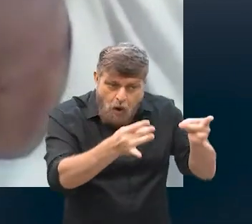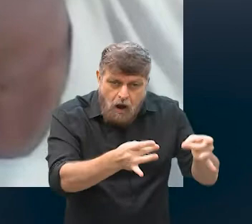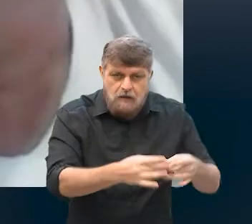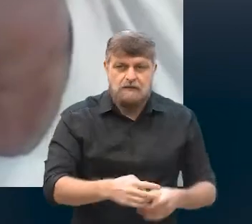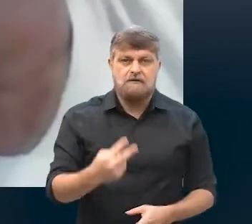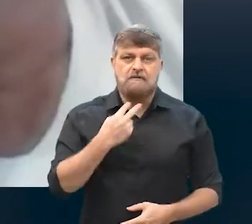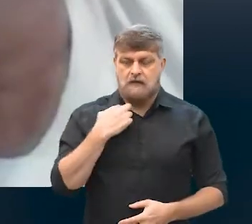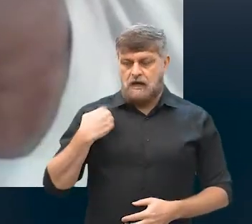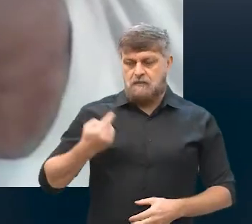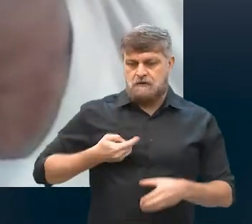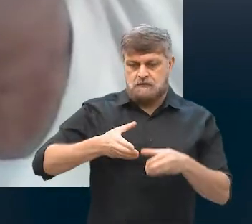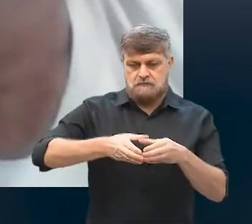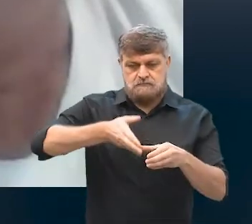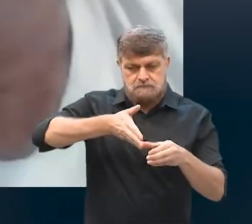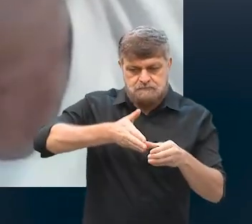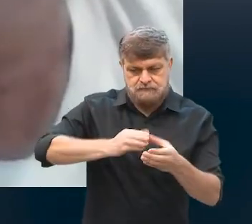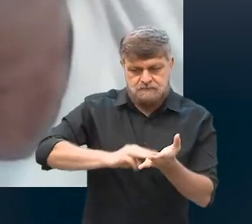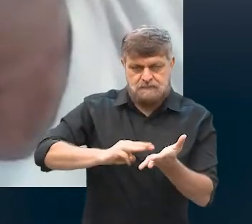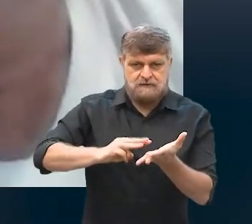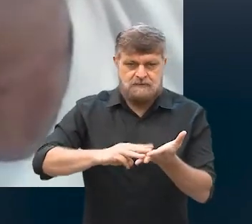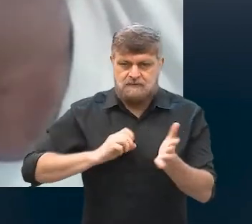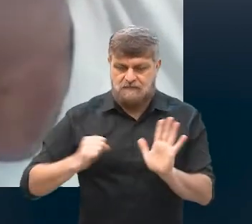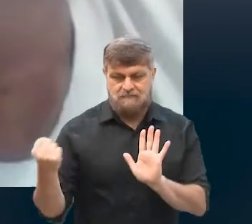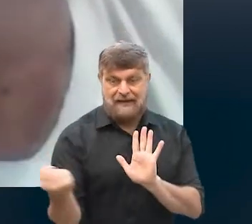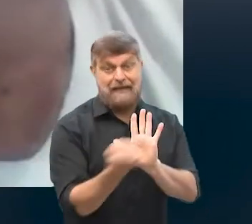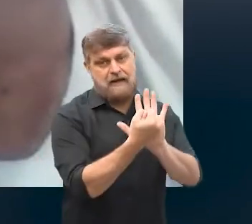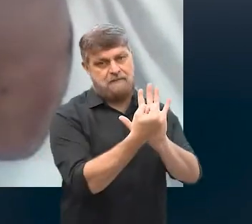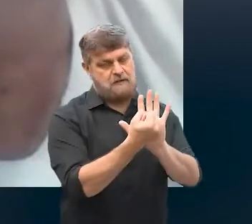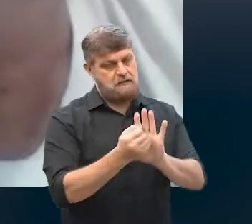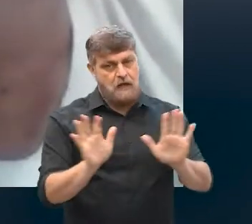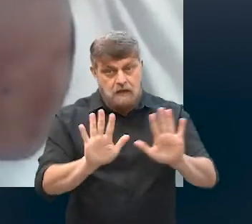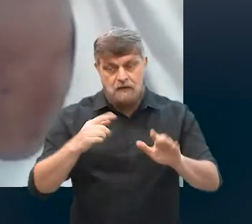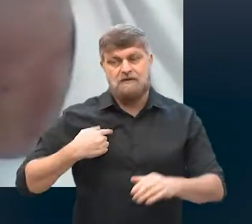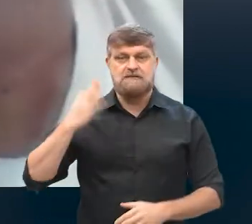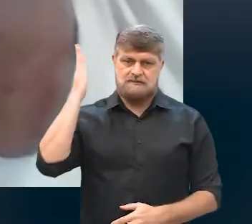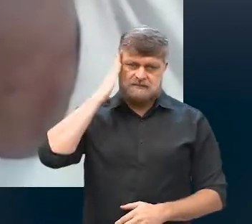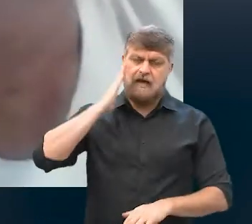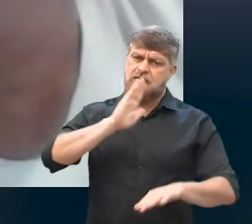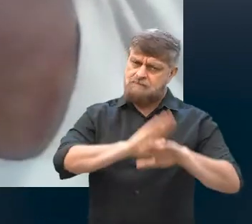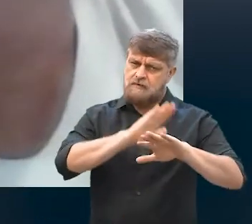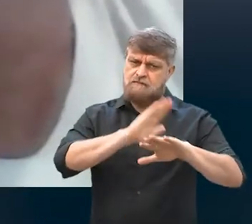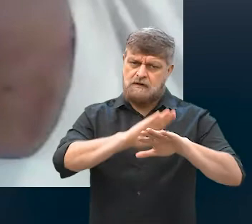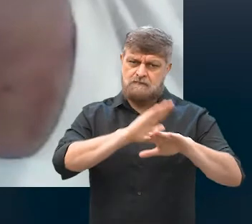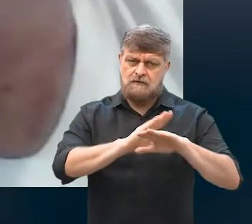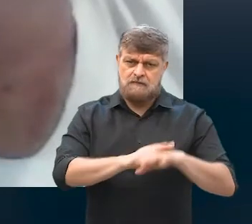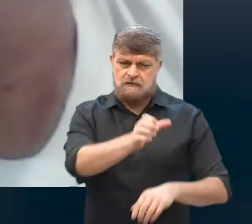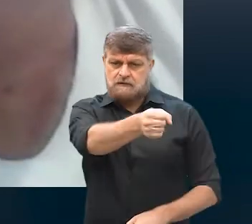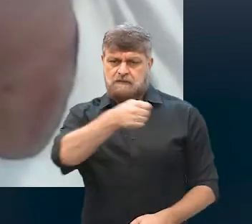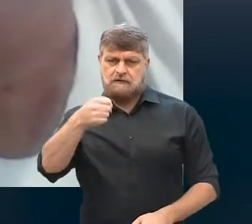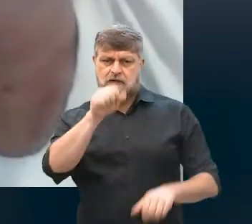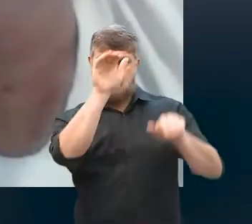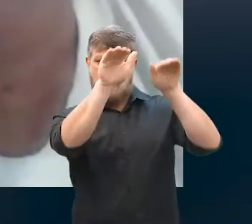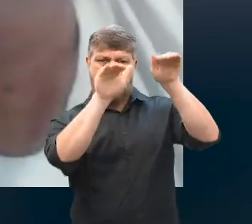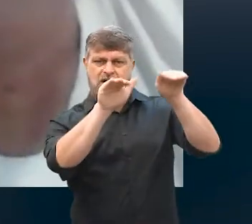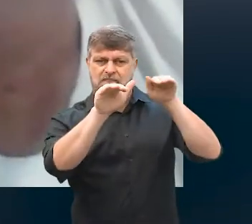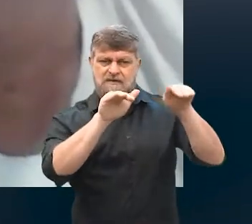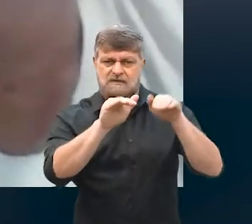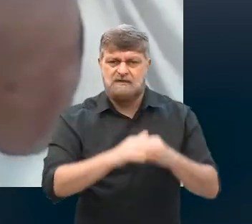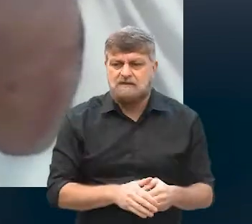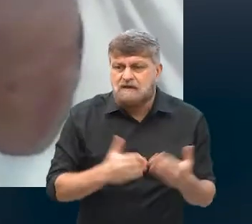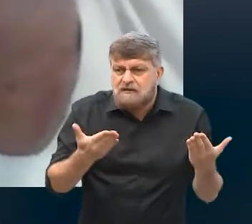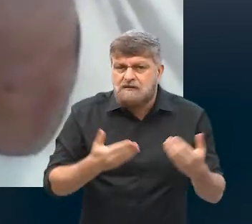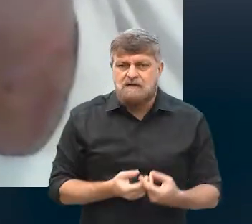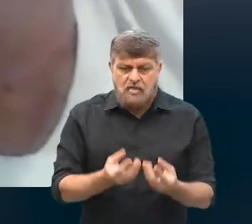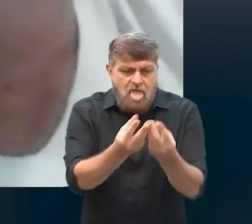expor as nossas empanadas, não vão carimbadas com as hermanas, mas a gente sabe que são nossas. A que fica numa geladeira, que não fica na temperatura